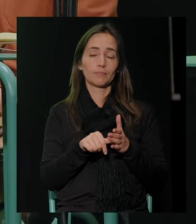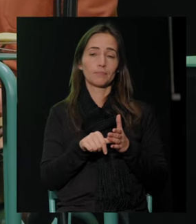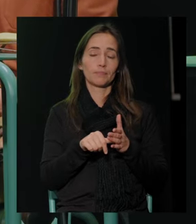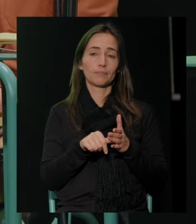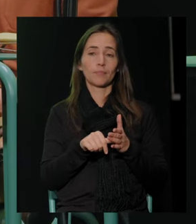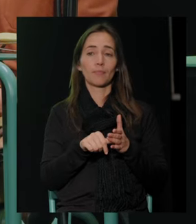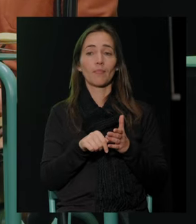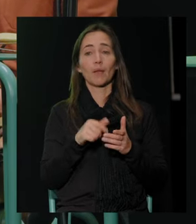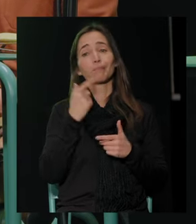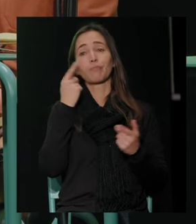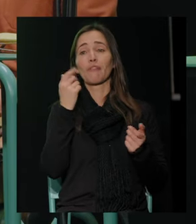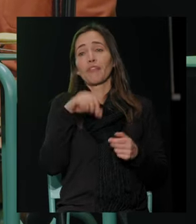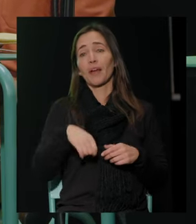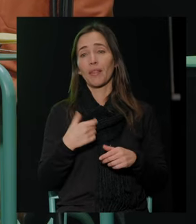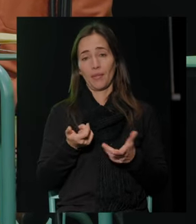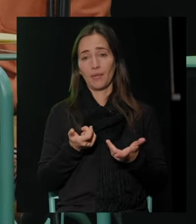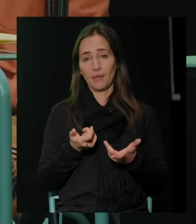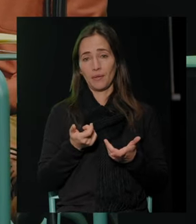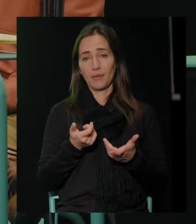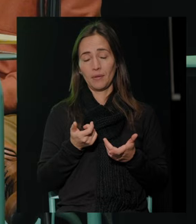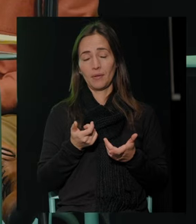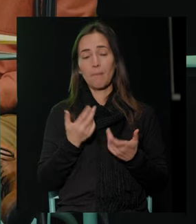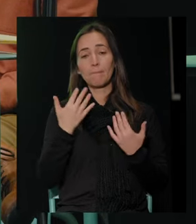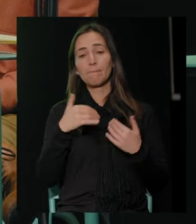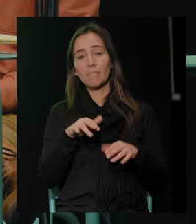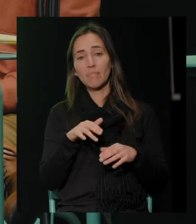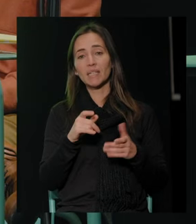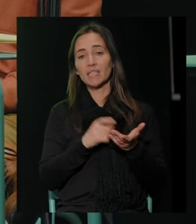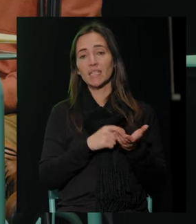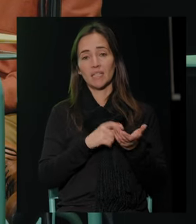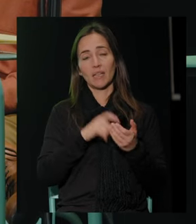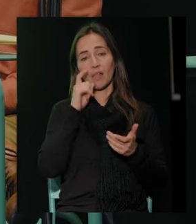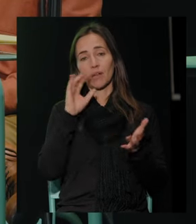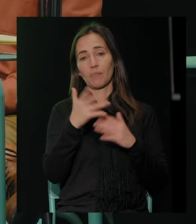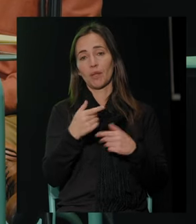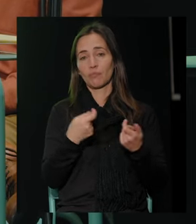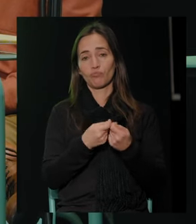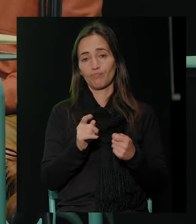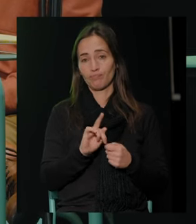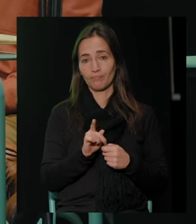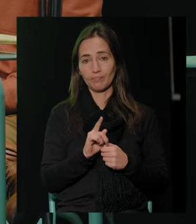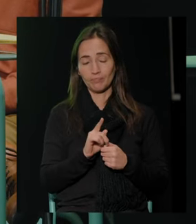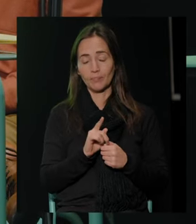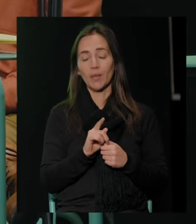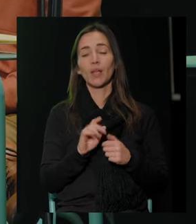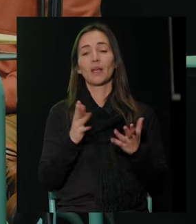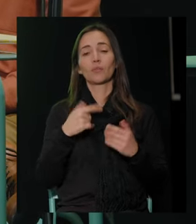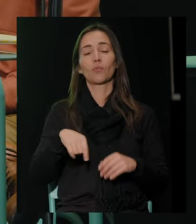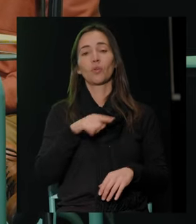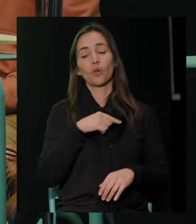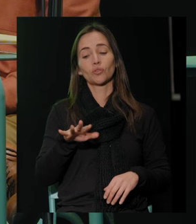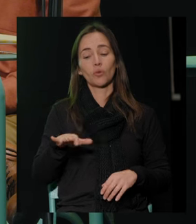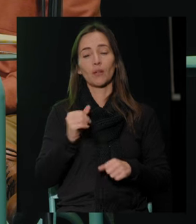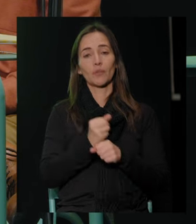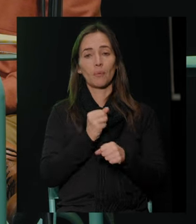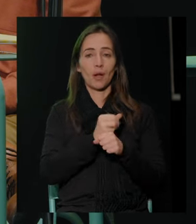ou lavagem verde, que não vão refletir necessariamente as necessidades ecológicas. E então, nós no terreno trabalhamos